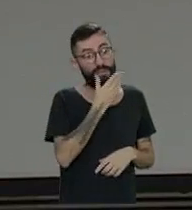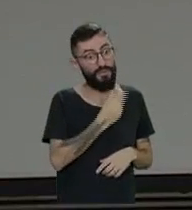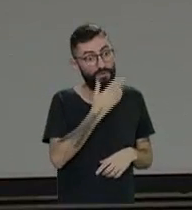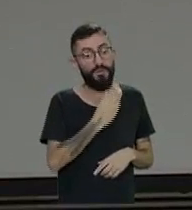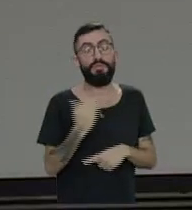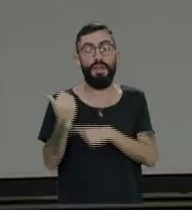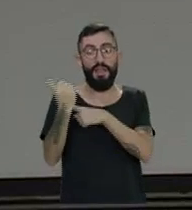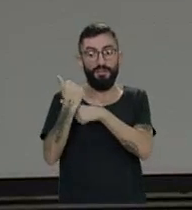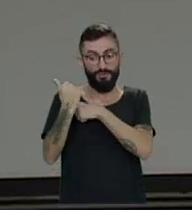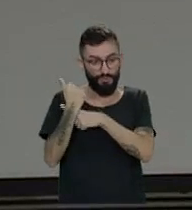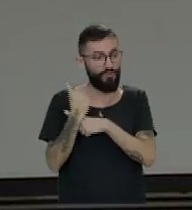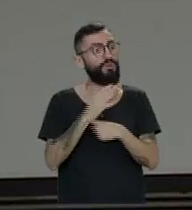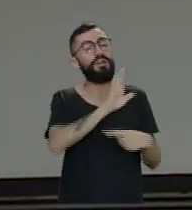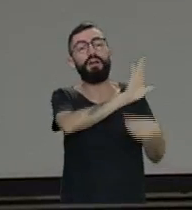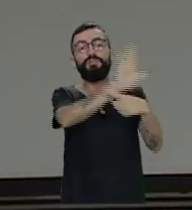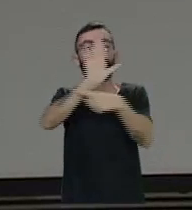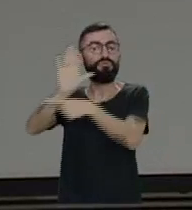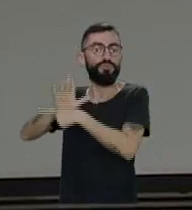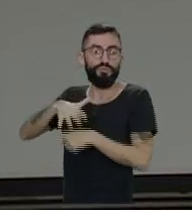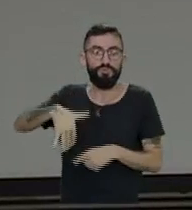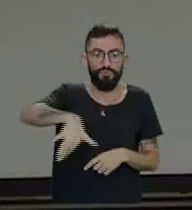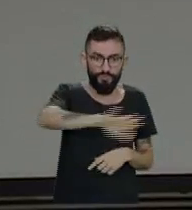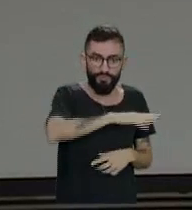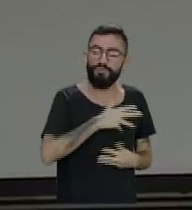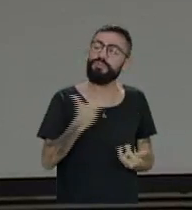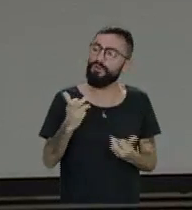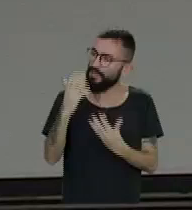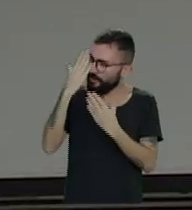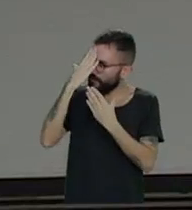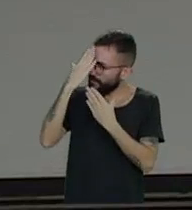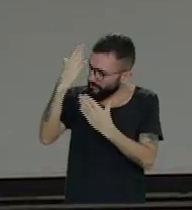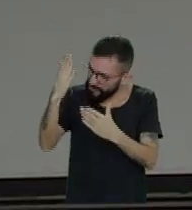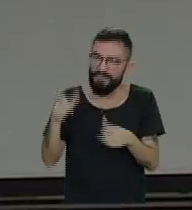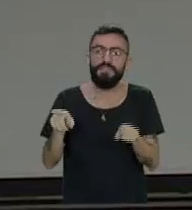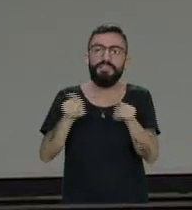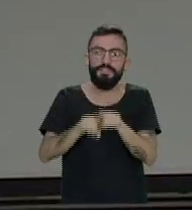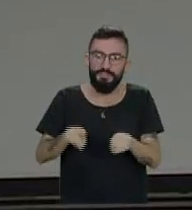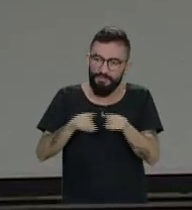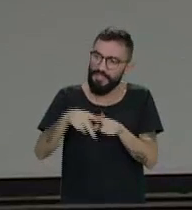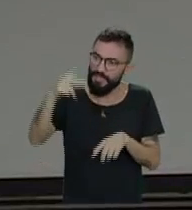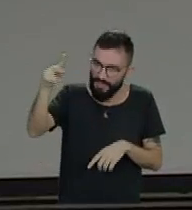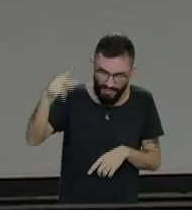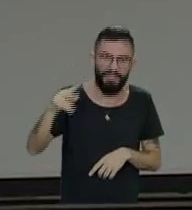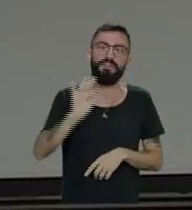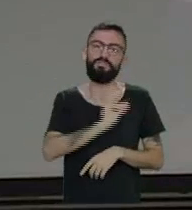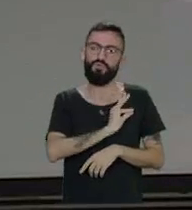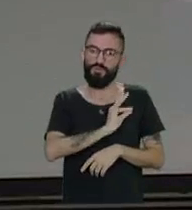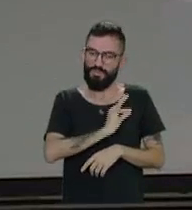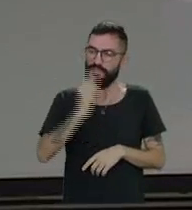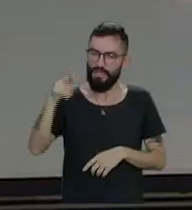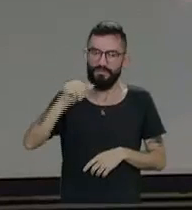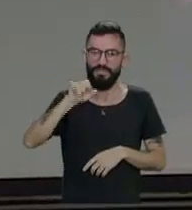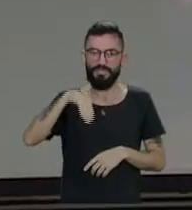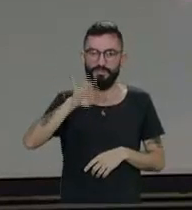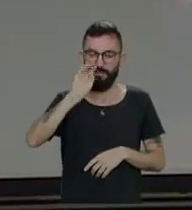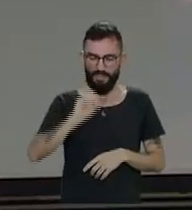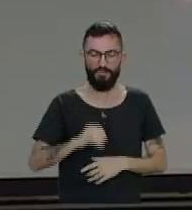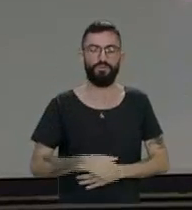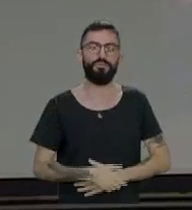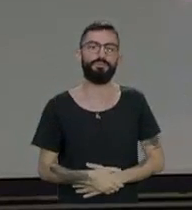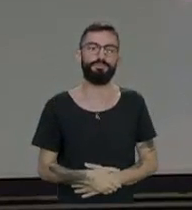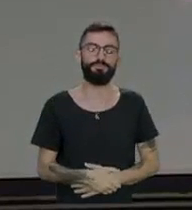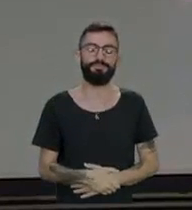minha e a vida de vocês então todo o meu agradecimento toda a minha honra ao soldado Nascimento próximo